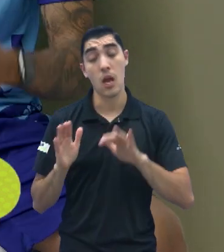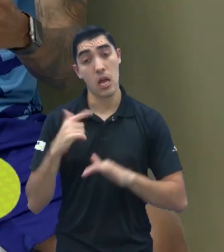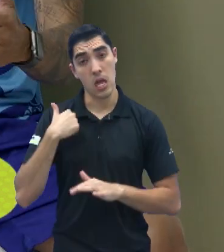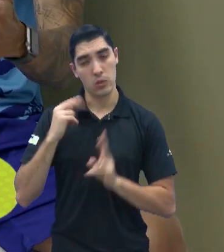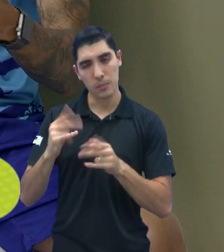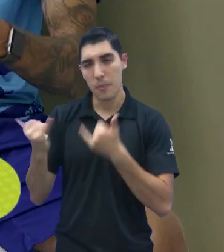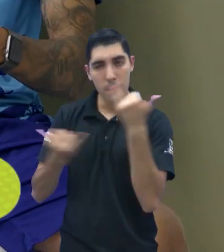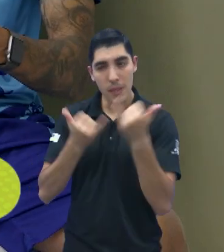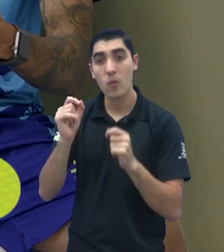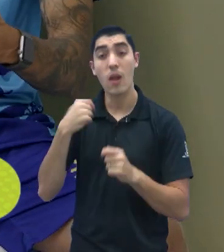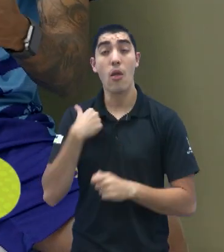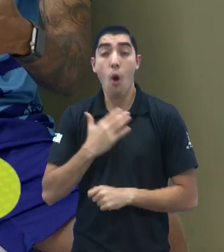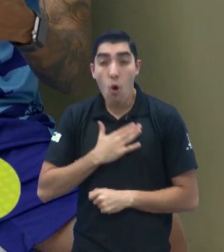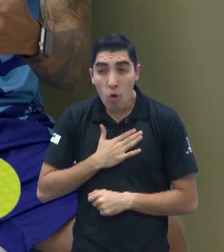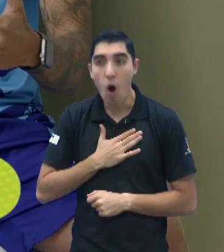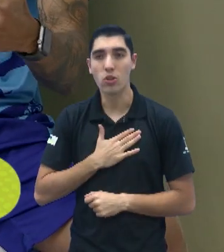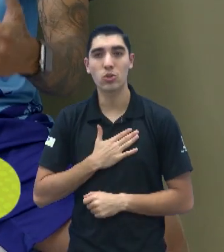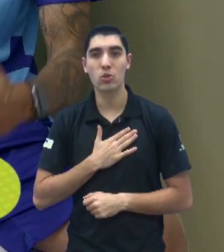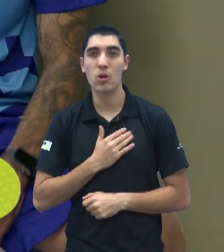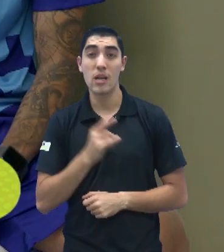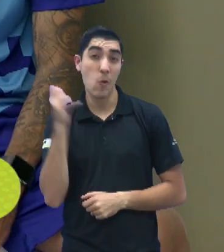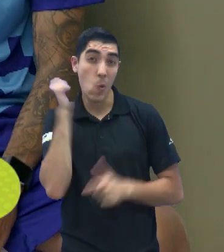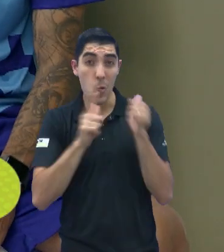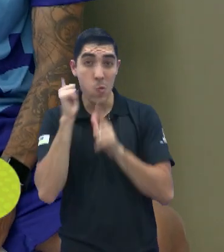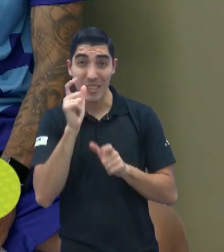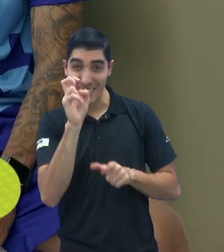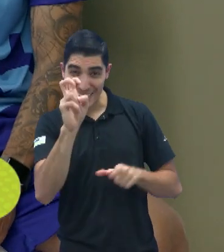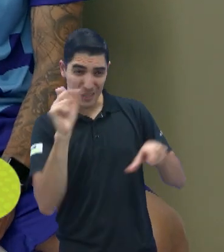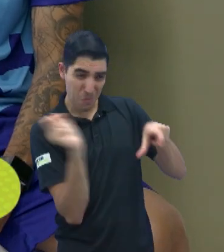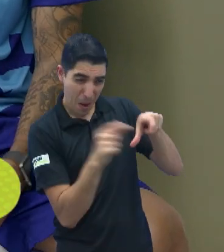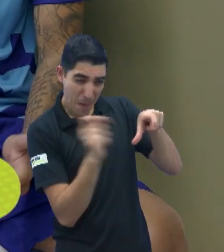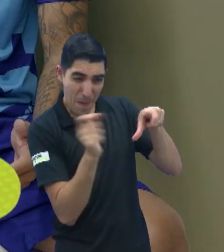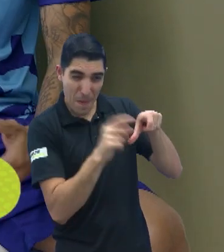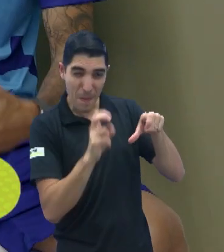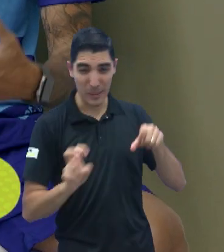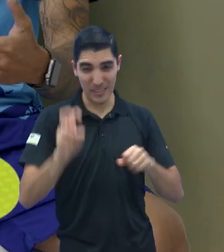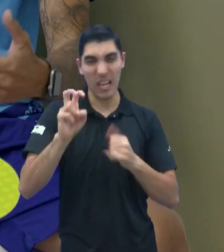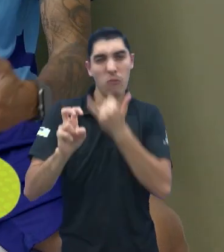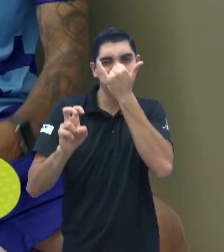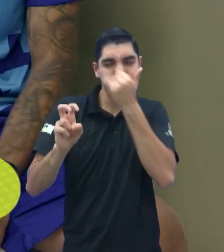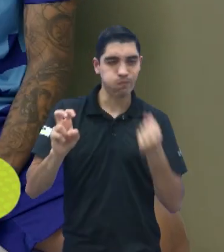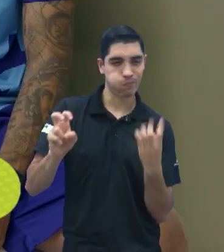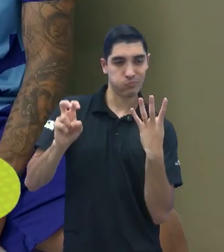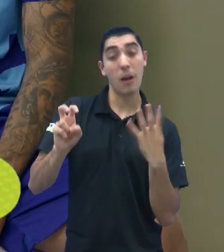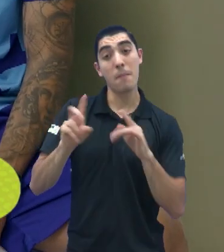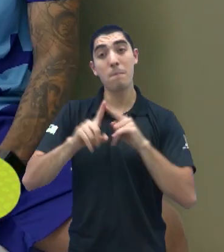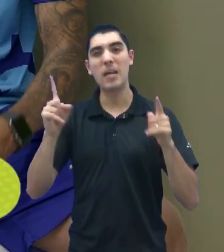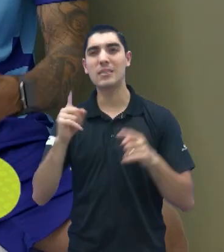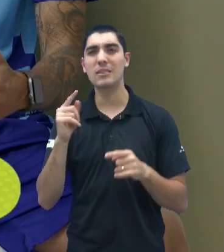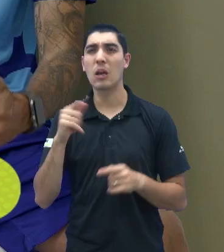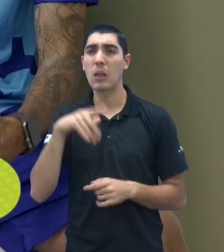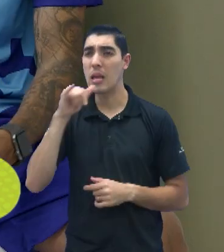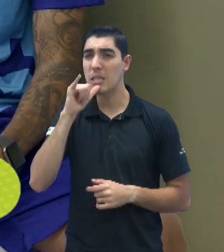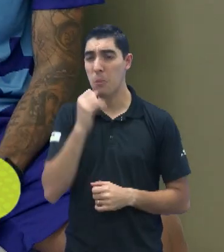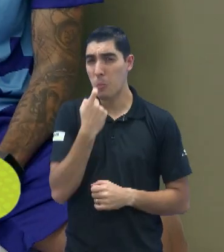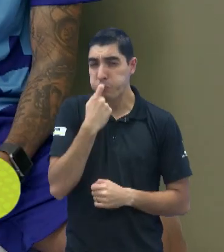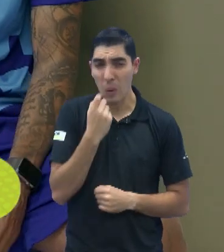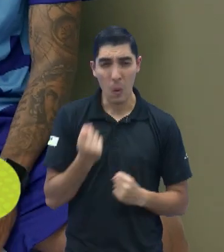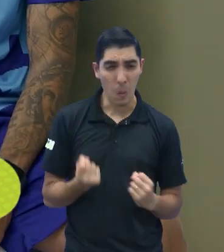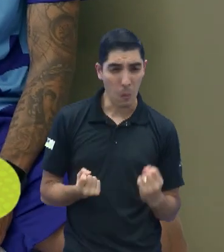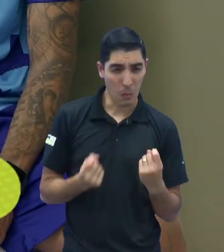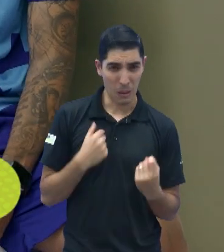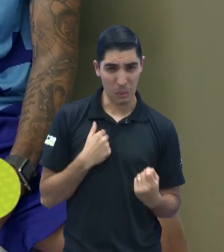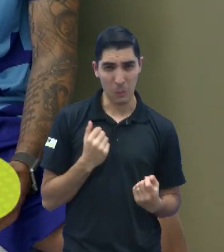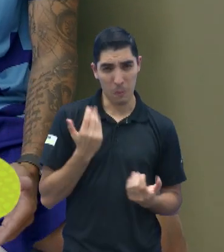prefiro fazer 5 gols e tomar 4 do que ganhar de 1-0 sofrido. Então, ainda mais o futebol de hoje em dia, né, cara, que assim, perdeu um pouco essa essência do